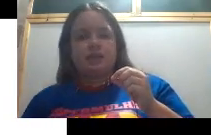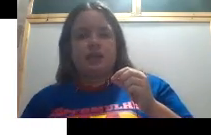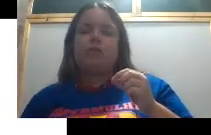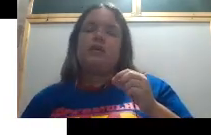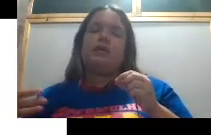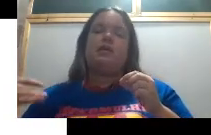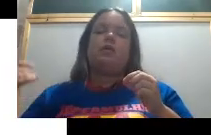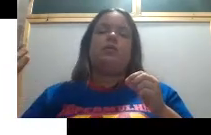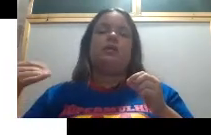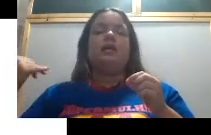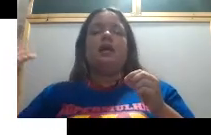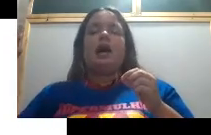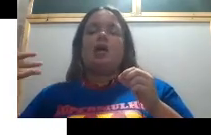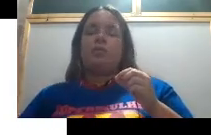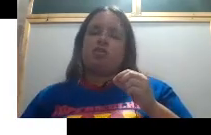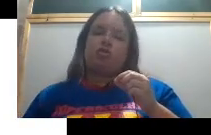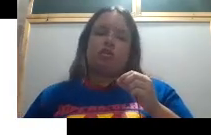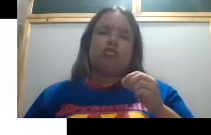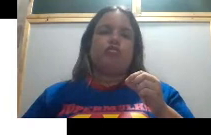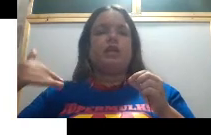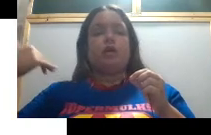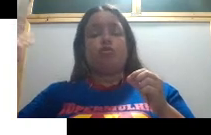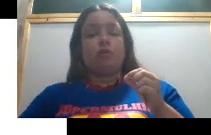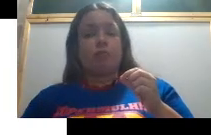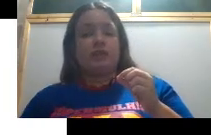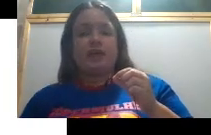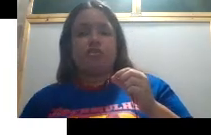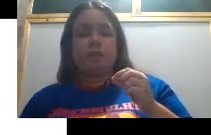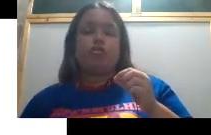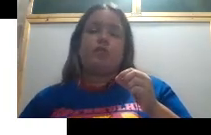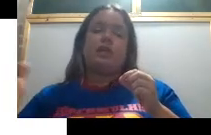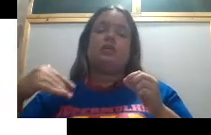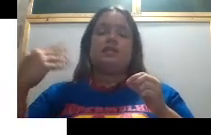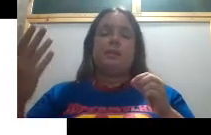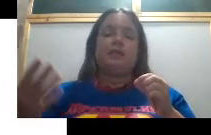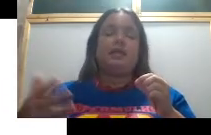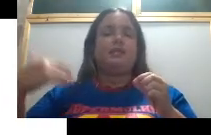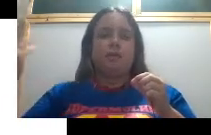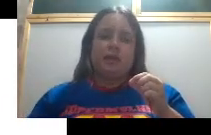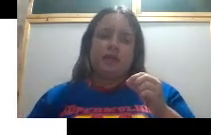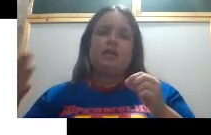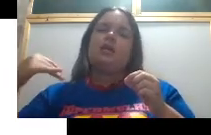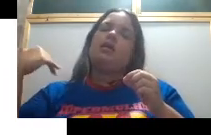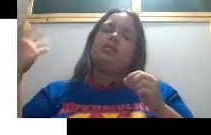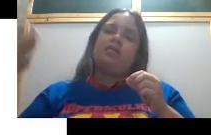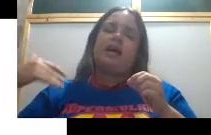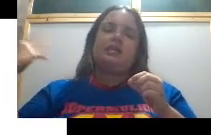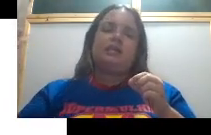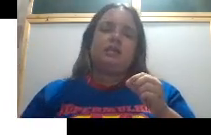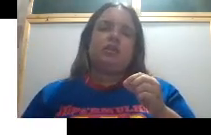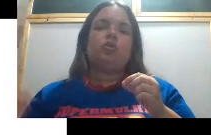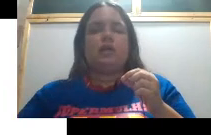desfile de Sete de Setembro então algumas escolas desfilam os militares também eles filas a bandeira também